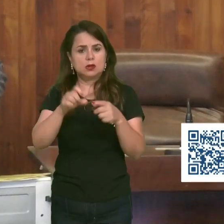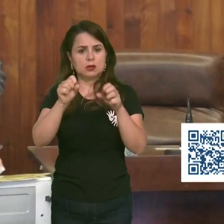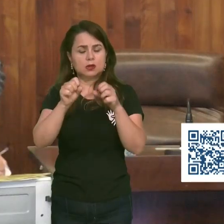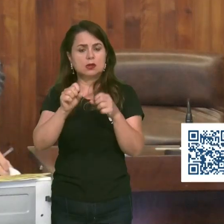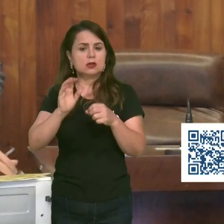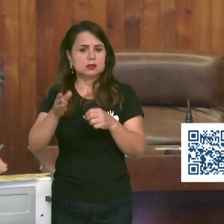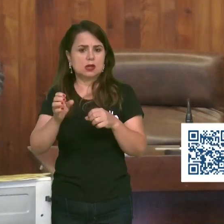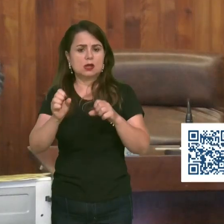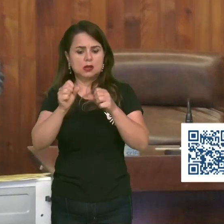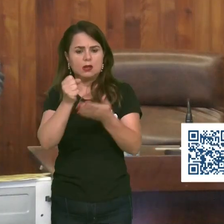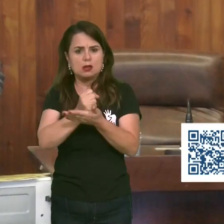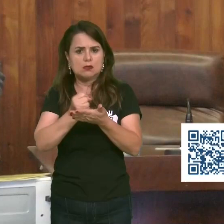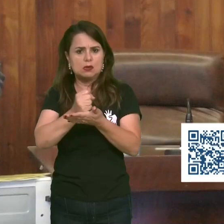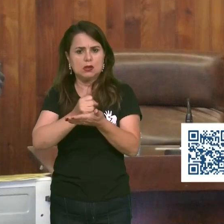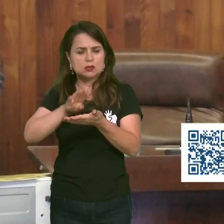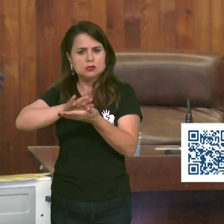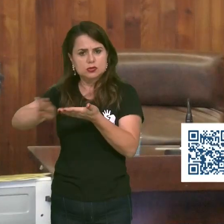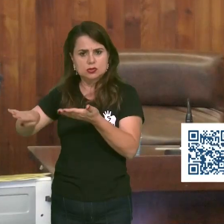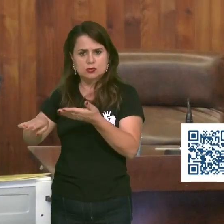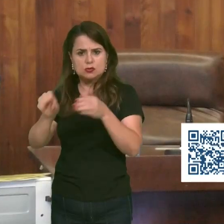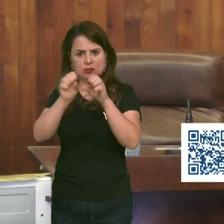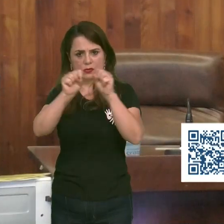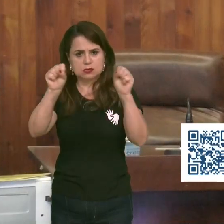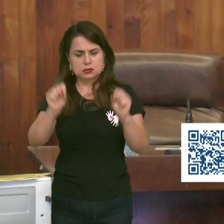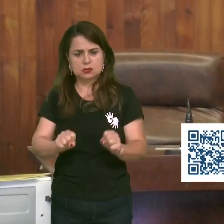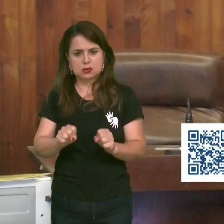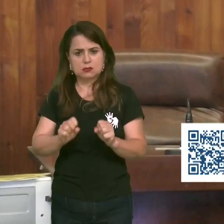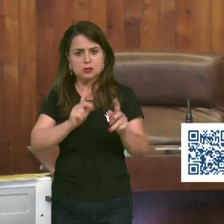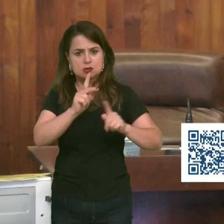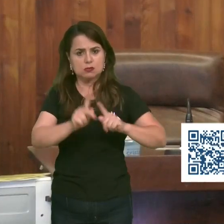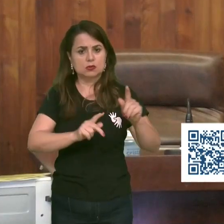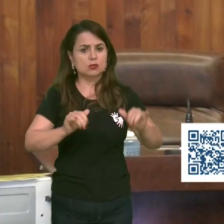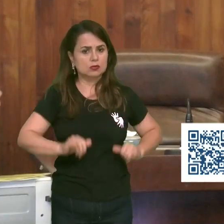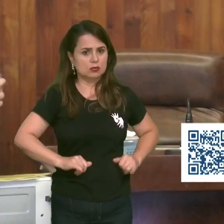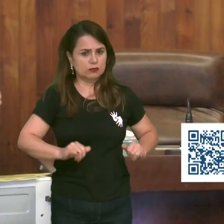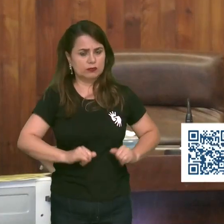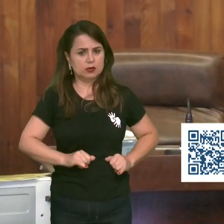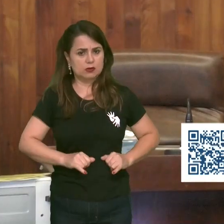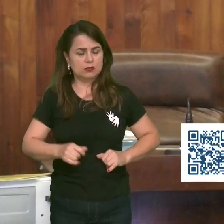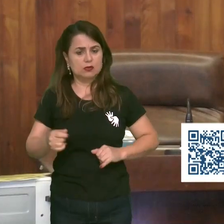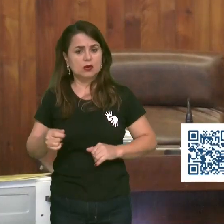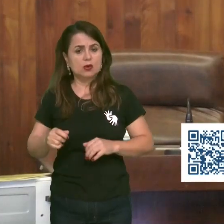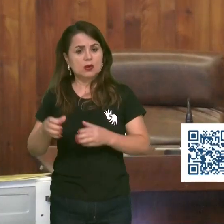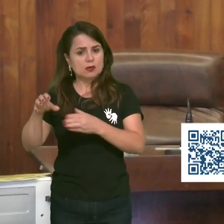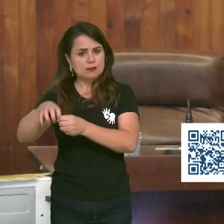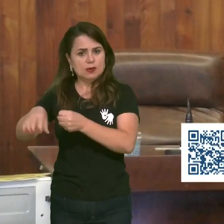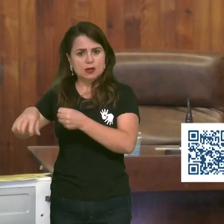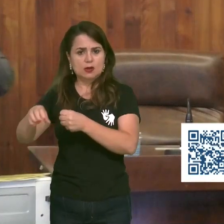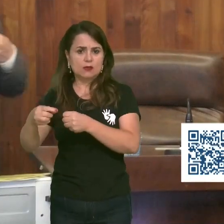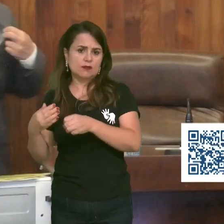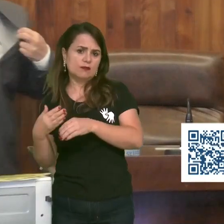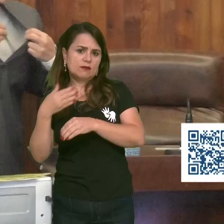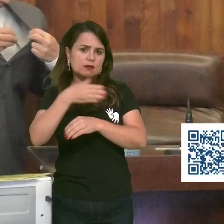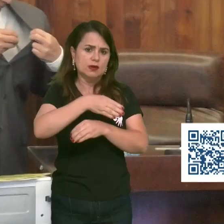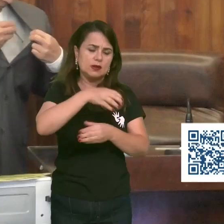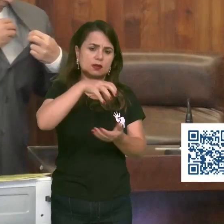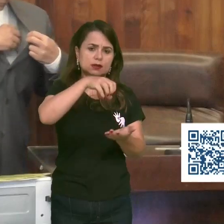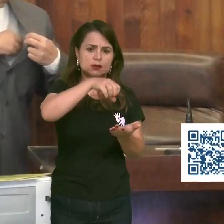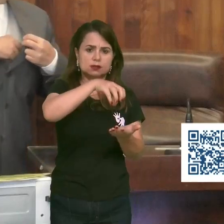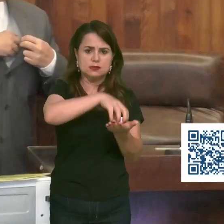remédios tem prejudicado parte da população que tem que se locomover para o Centro para retirar seus medicamentos